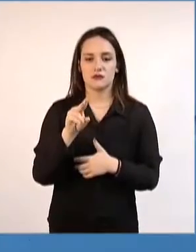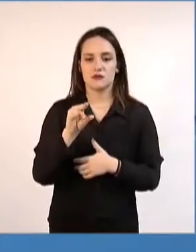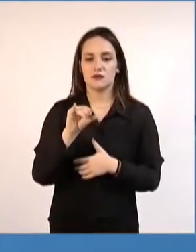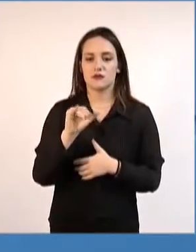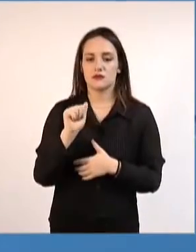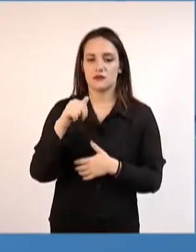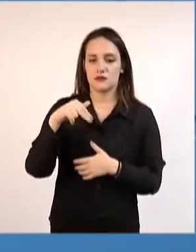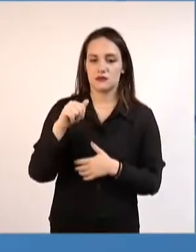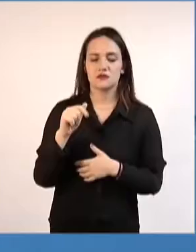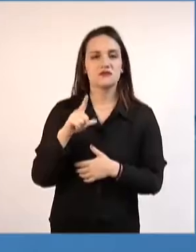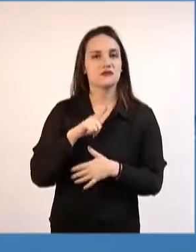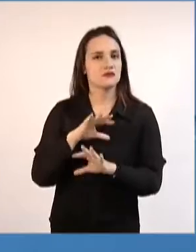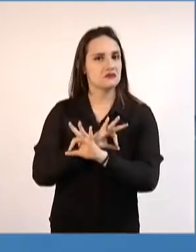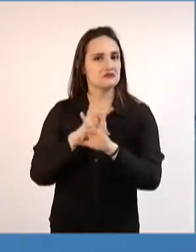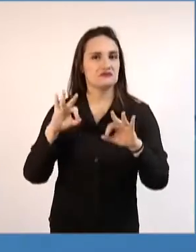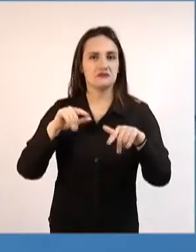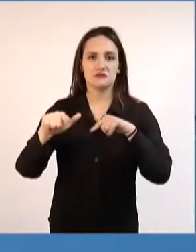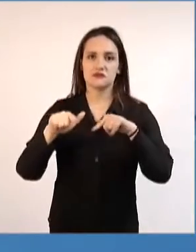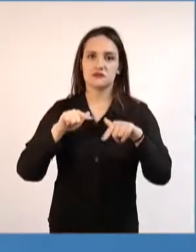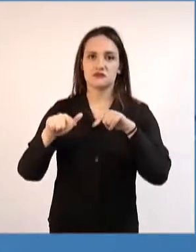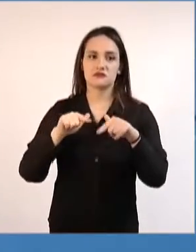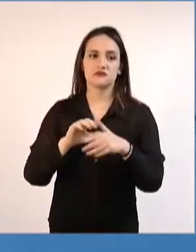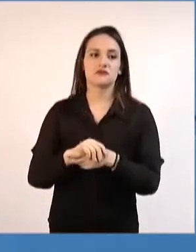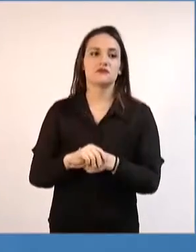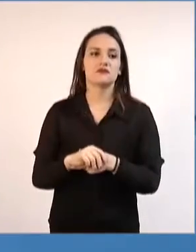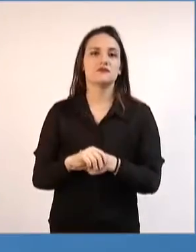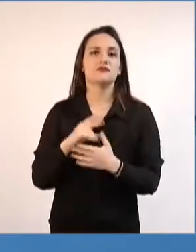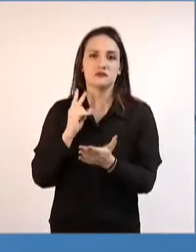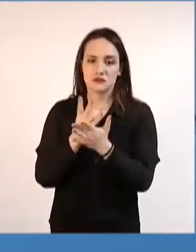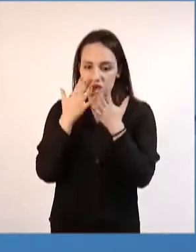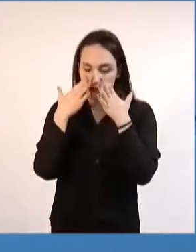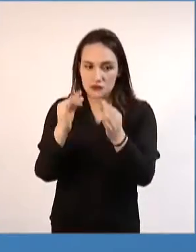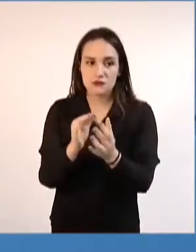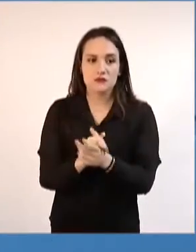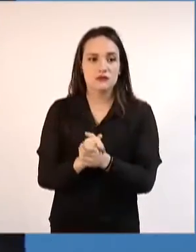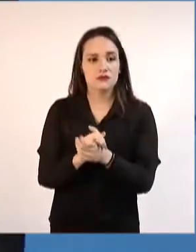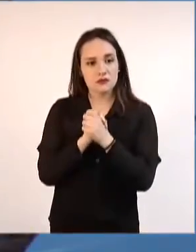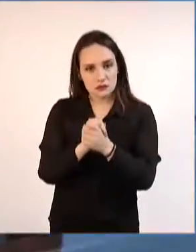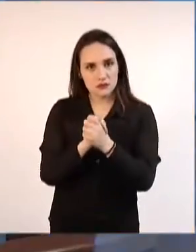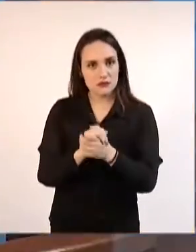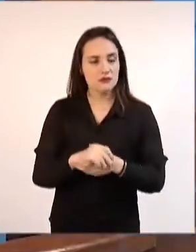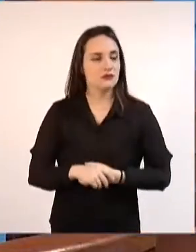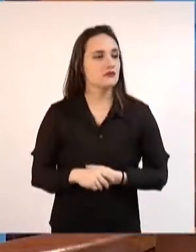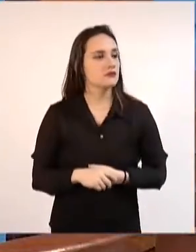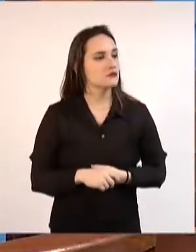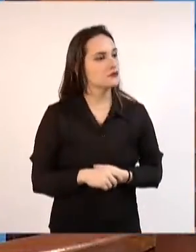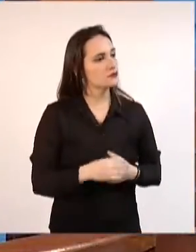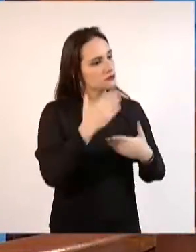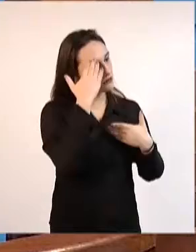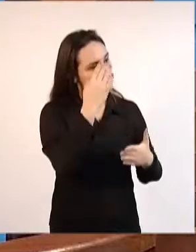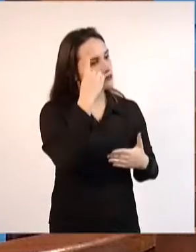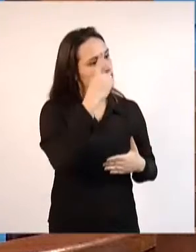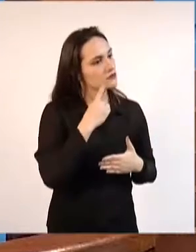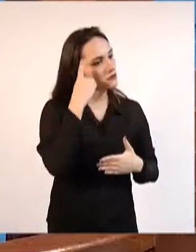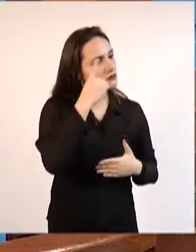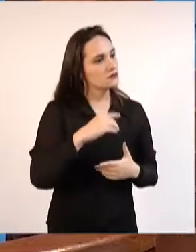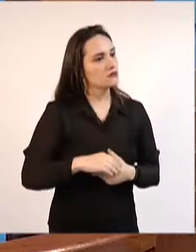feito um belo trabalho, que não tem descuidado de fazer a parte dela. Parabéns. Muito obrigado,